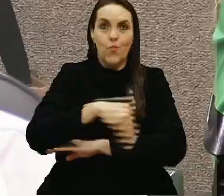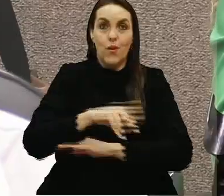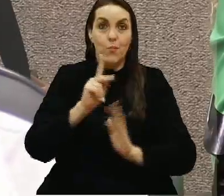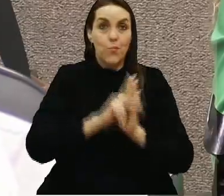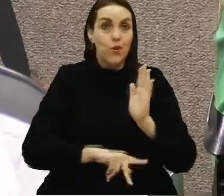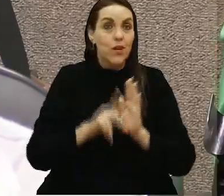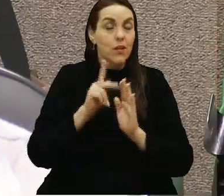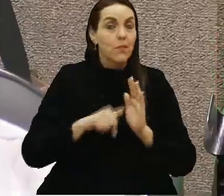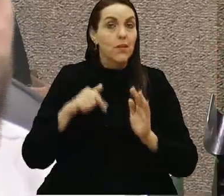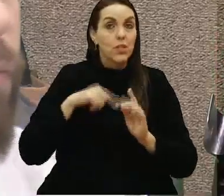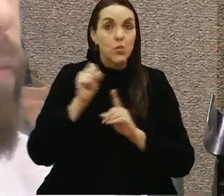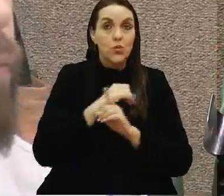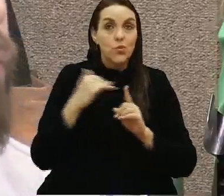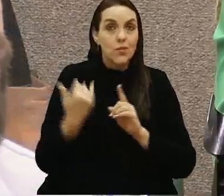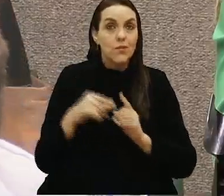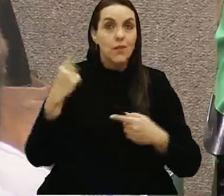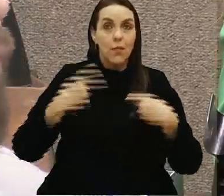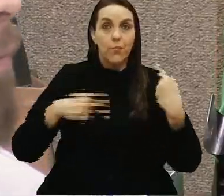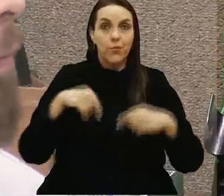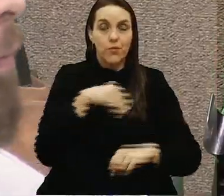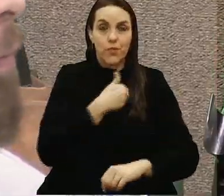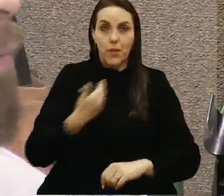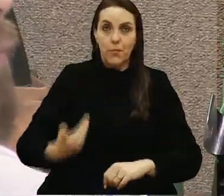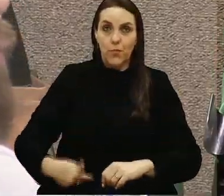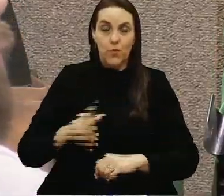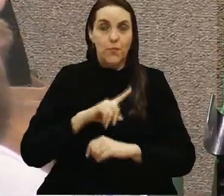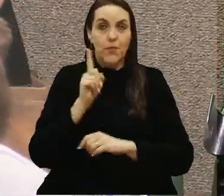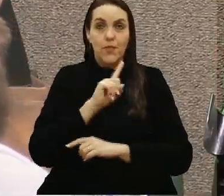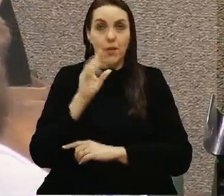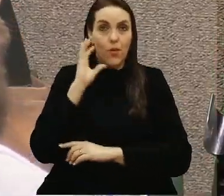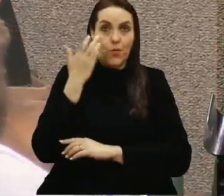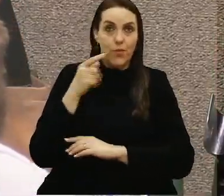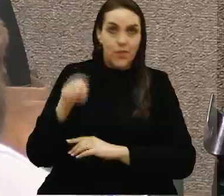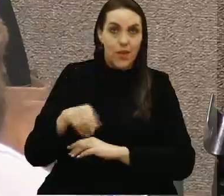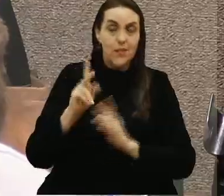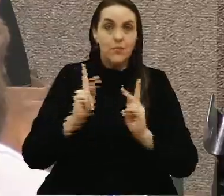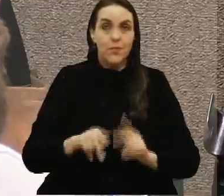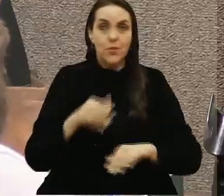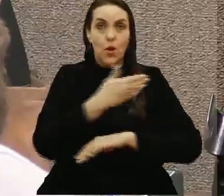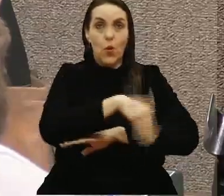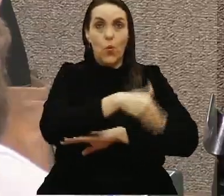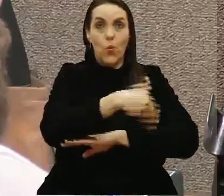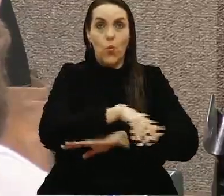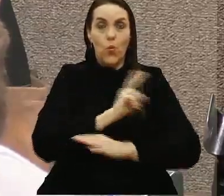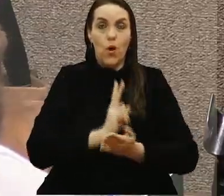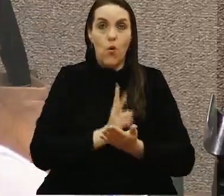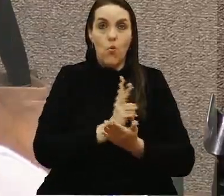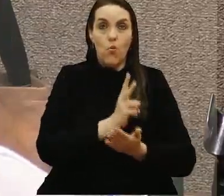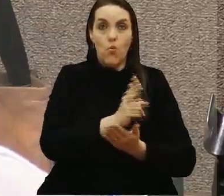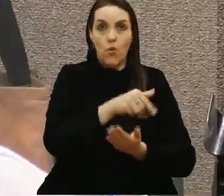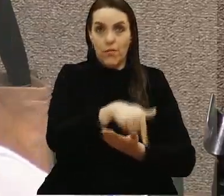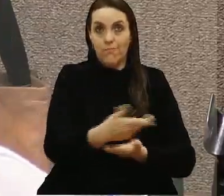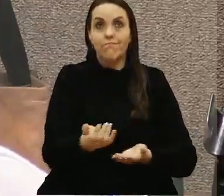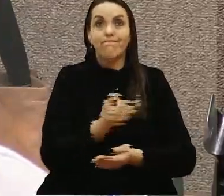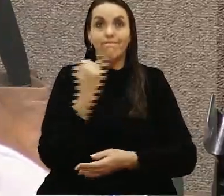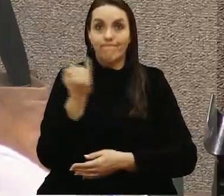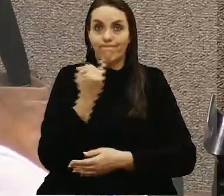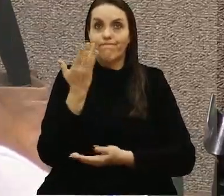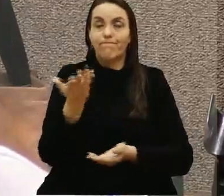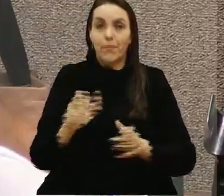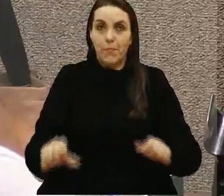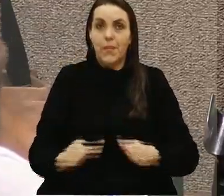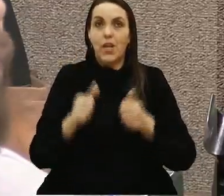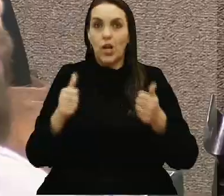na nossa cidade, políticas públicas para que essa pessoa não permaneça na rua, uma parte, vereadora. Seria muito